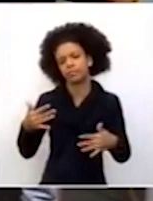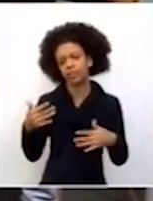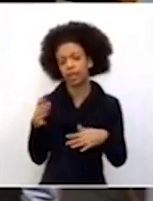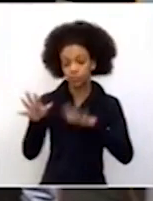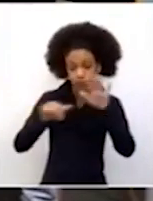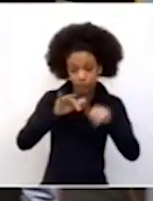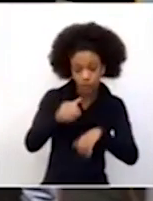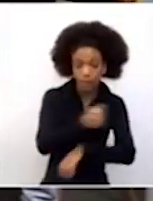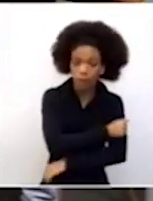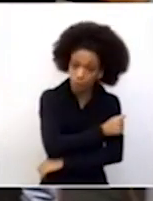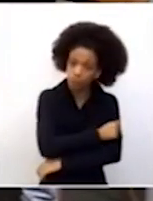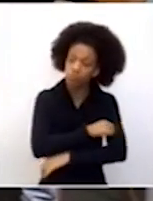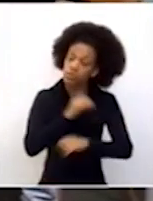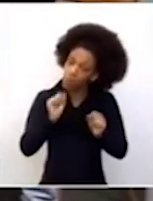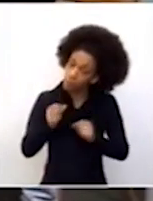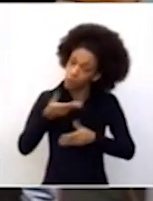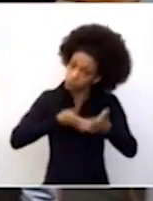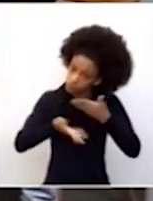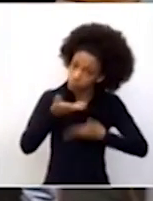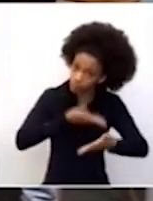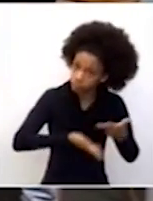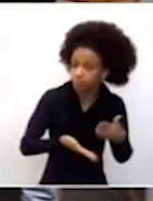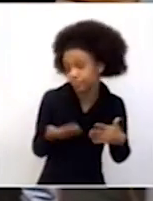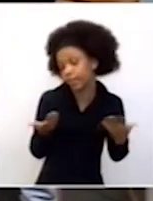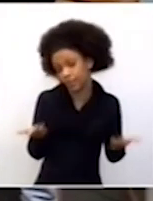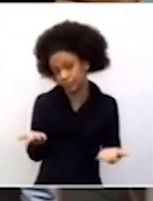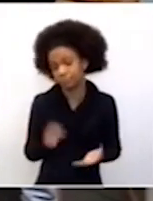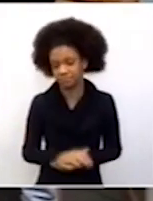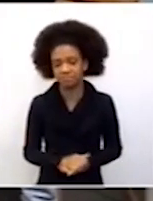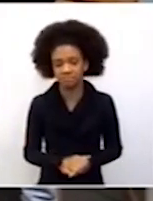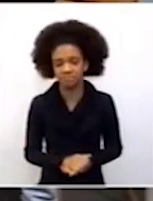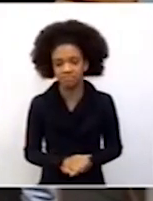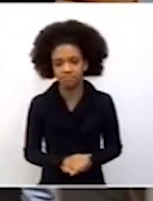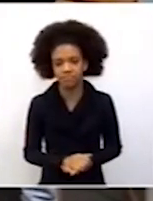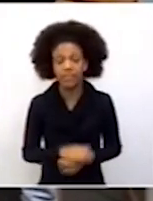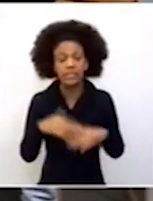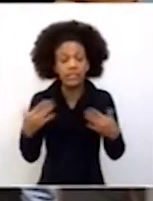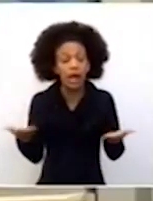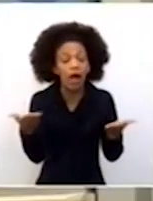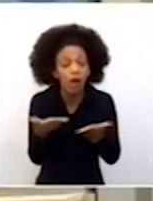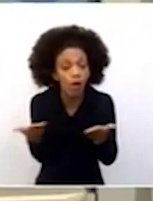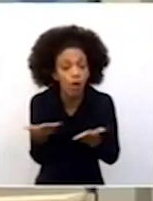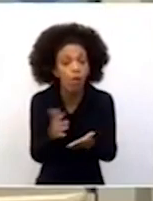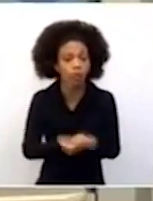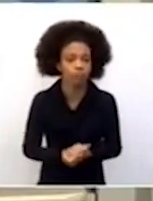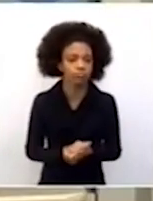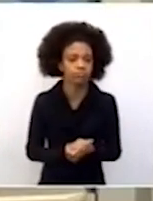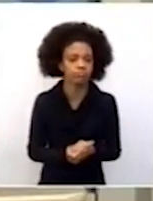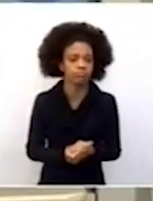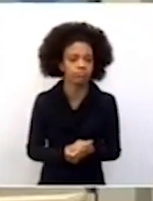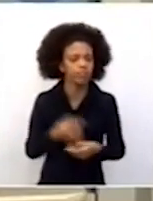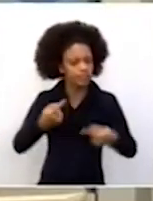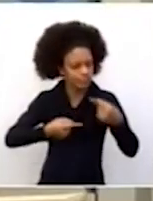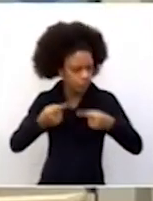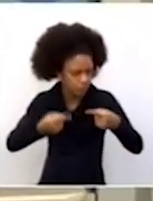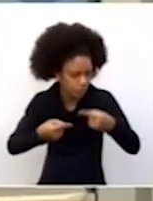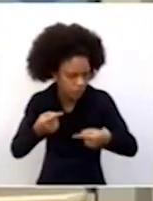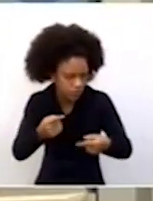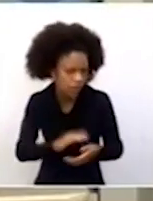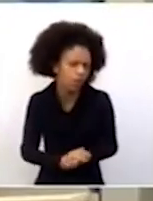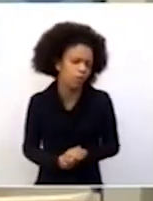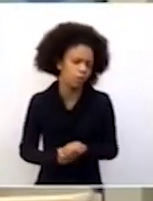o aluno, assim, que ele possa interagir conosco, né, professora Denise? Sim. Né? Então, agora, né, diante dessa